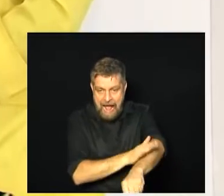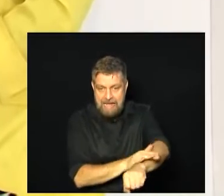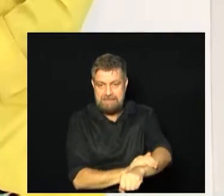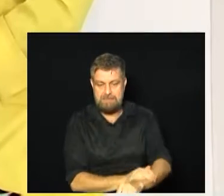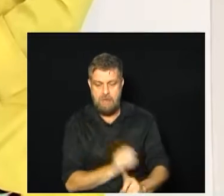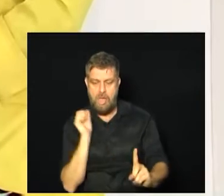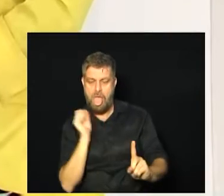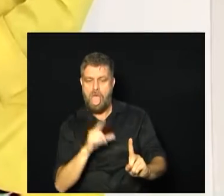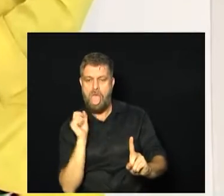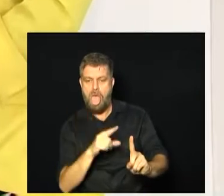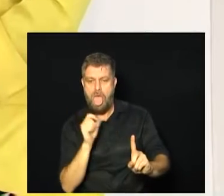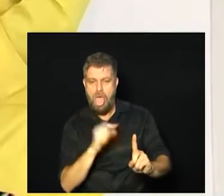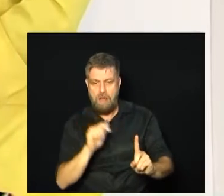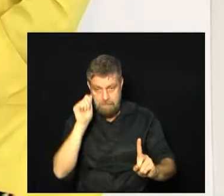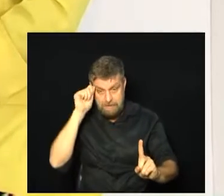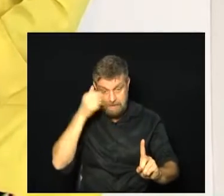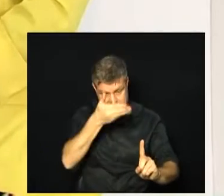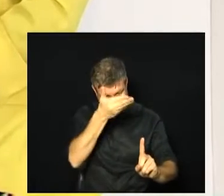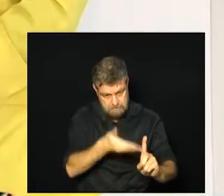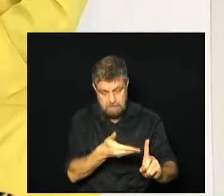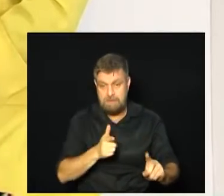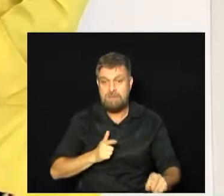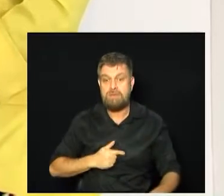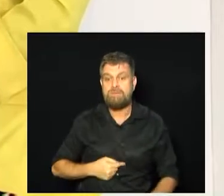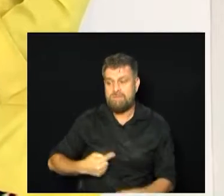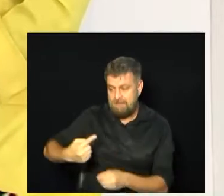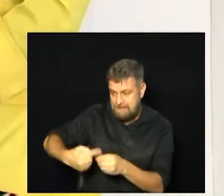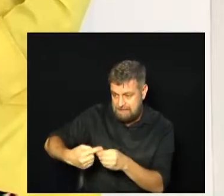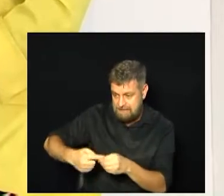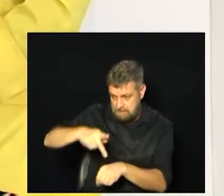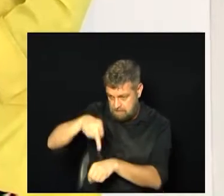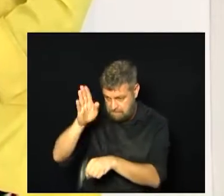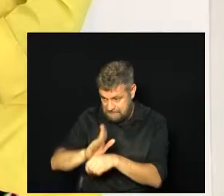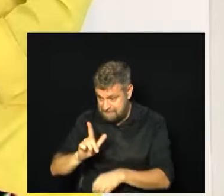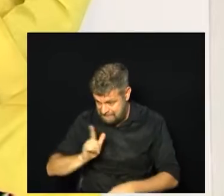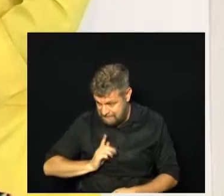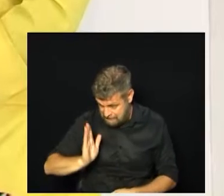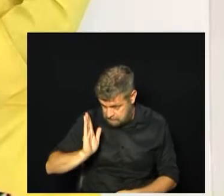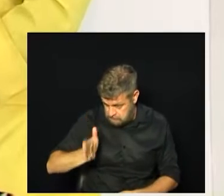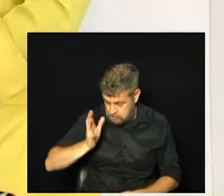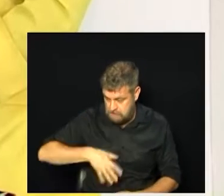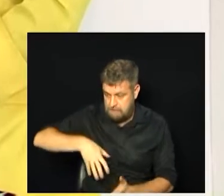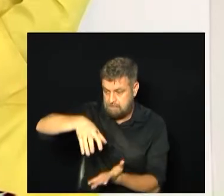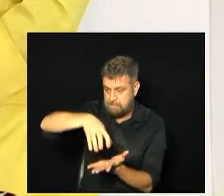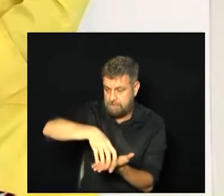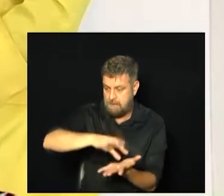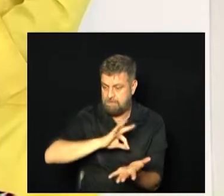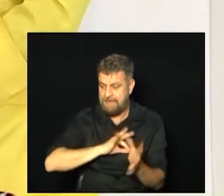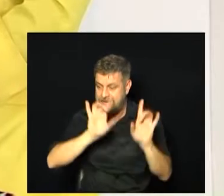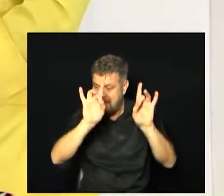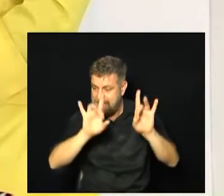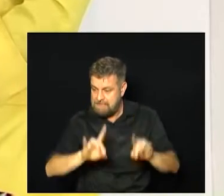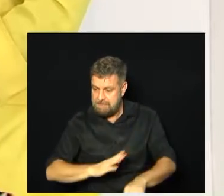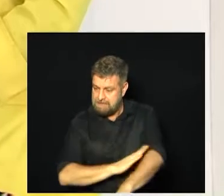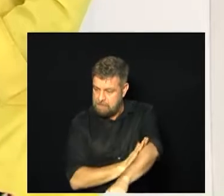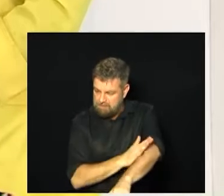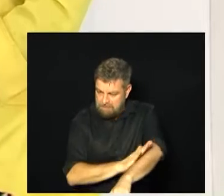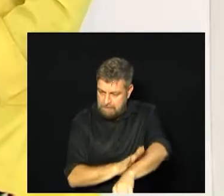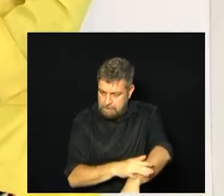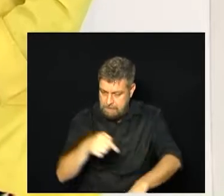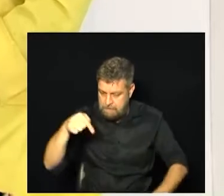injúria racial. Em que cidades do país que já temos essas delegacias, existe